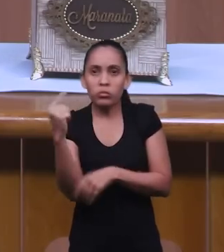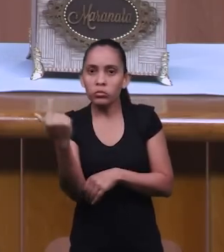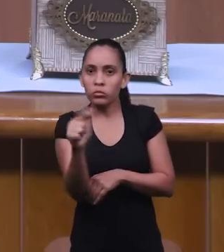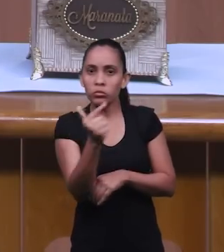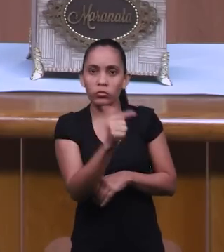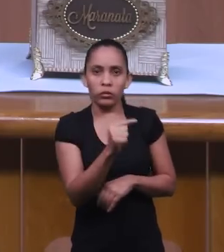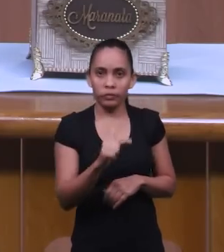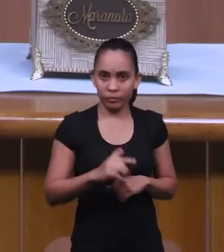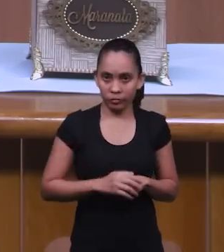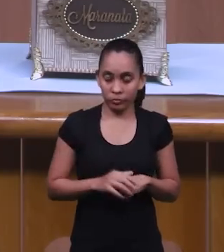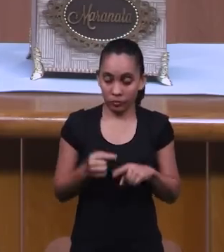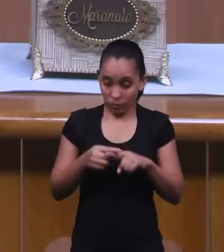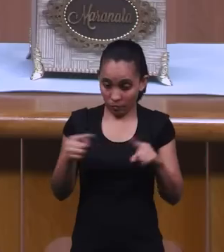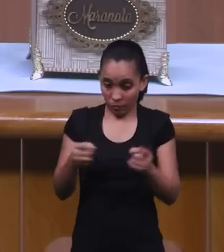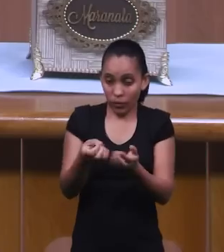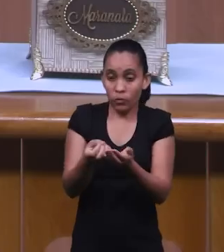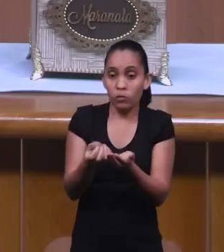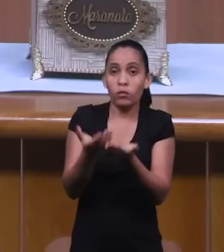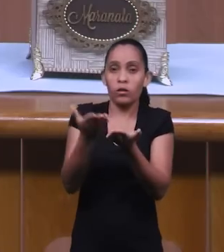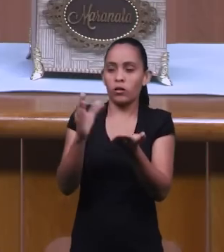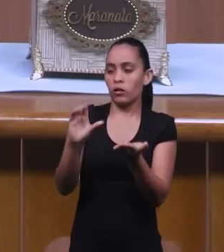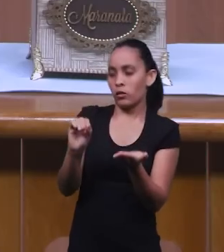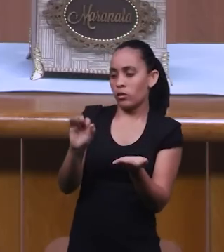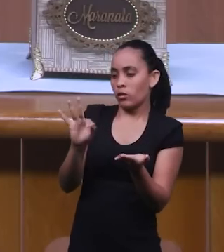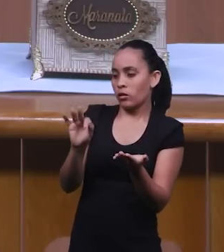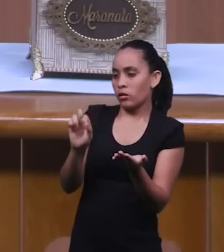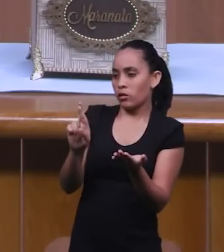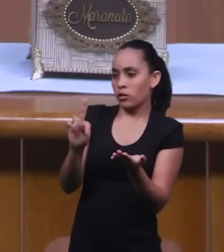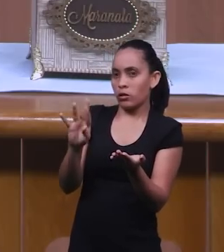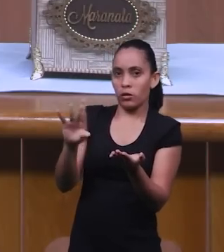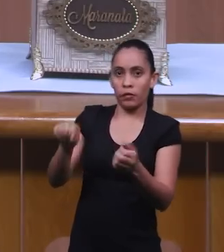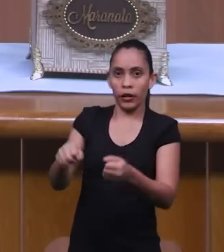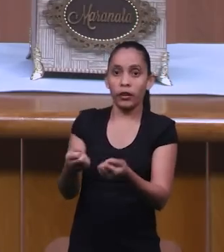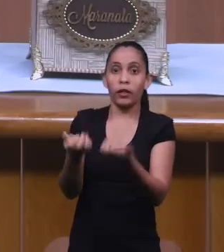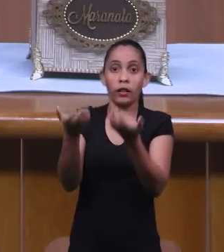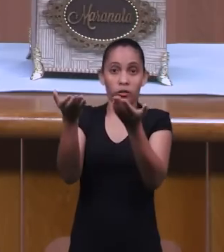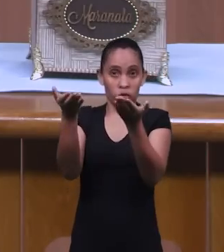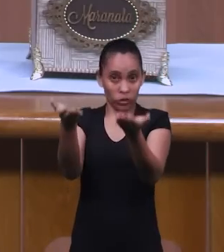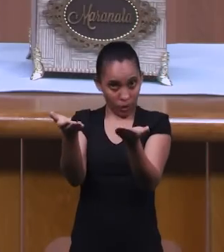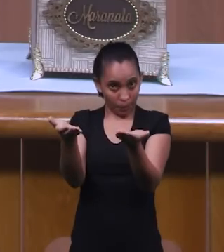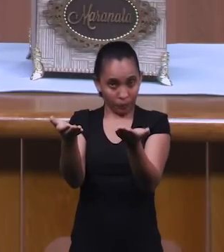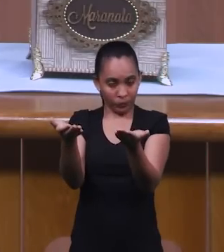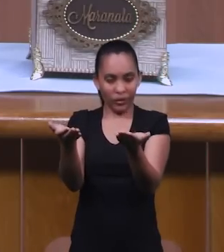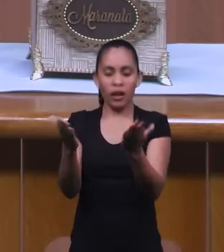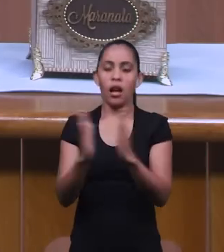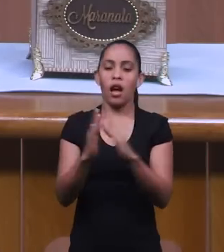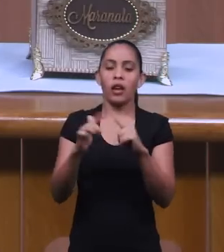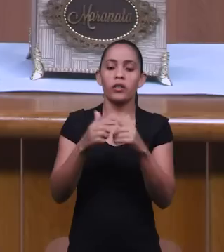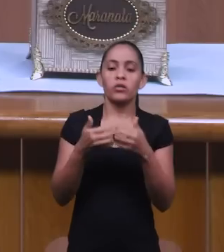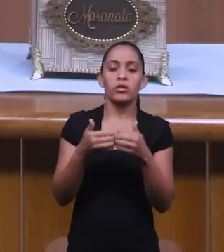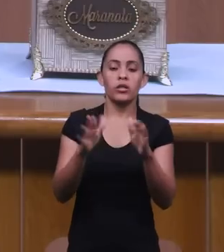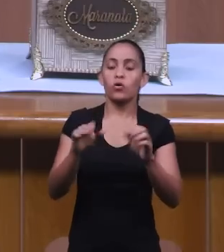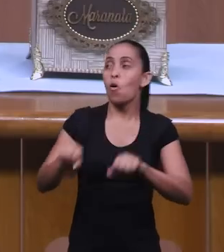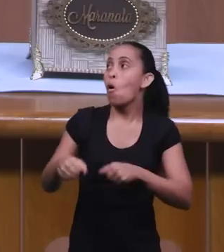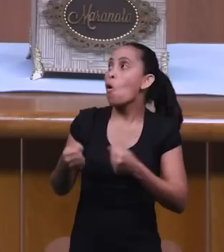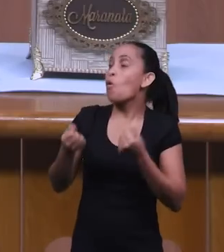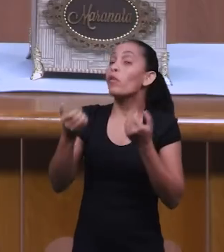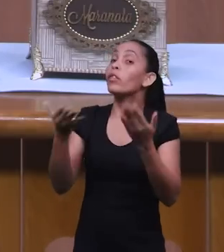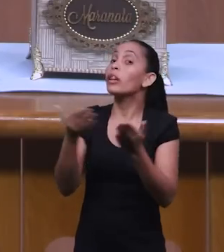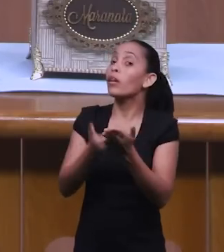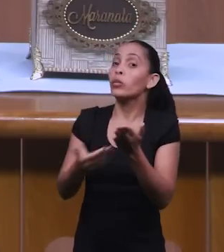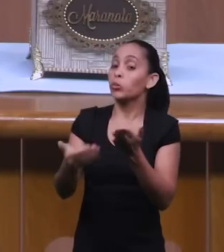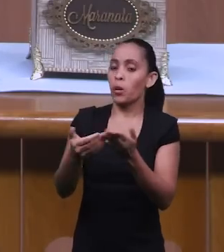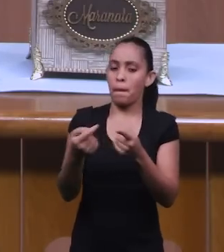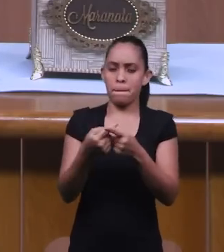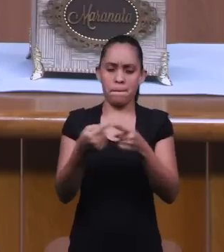vi. Fala de oferta. A igreja primitiva ofertava tudo. Mas Paulo, ele